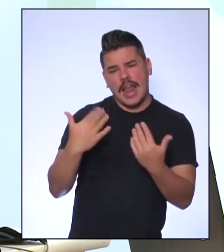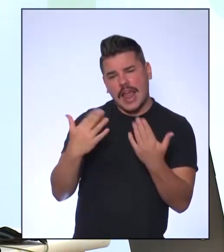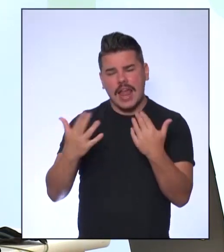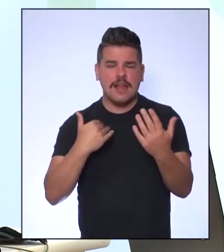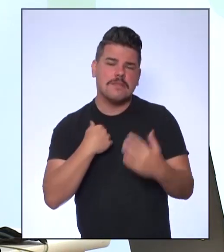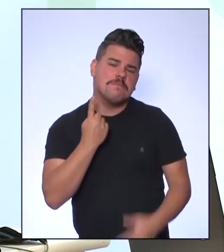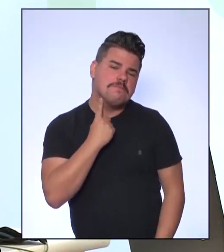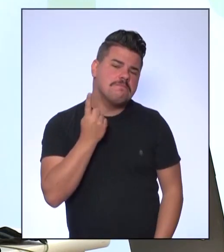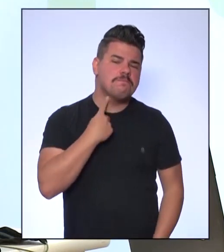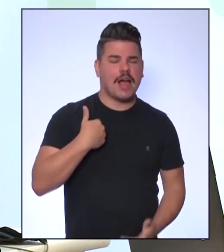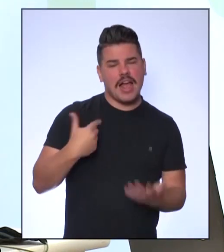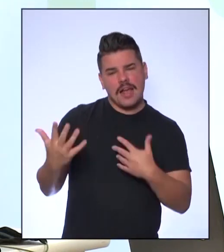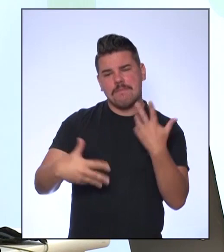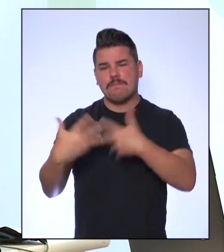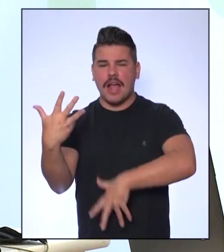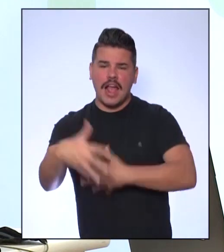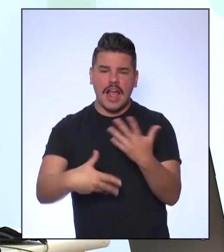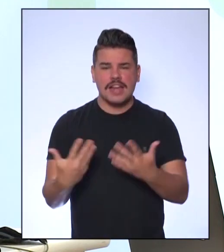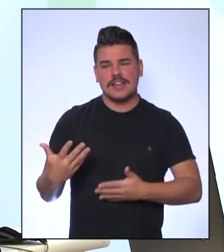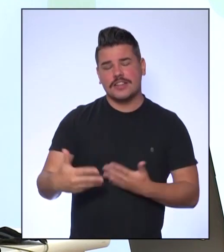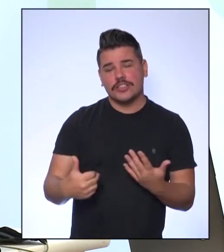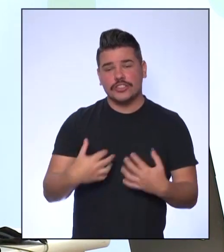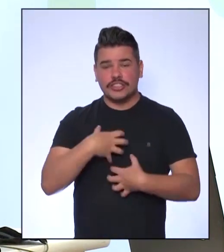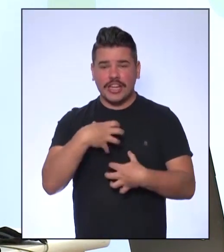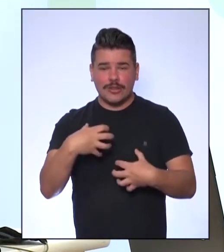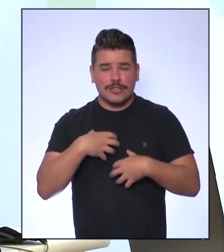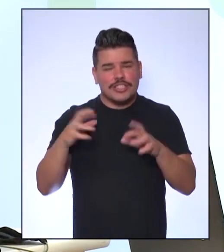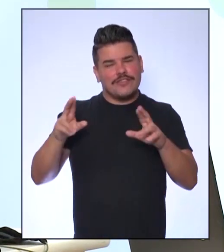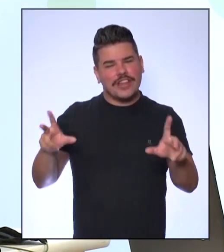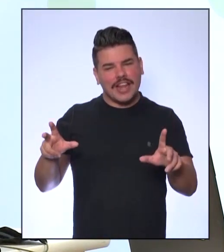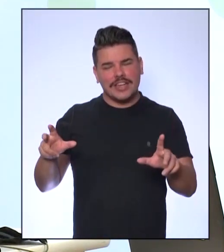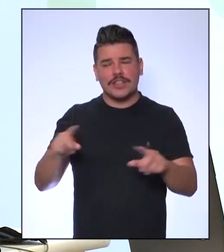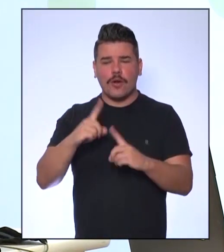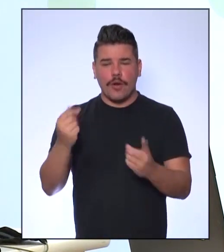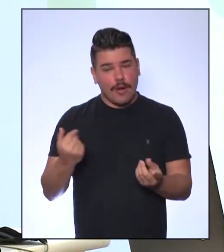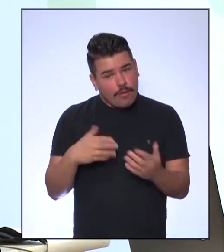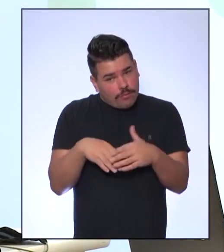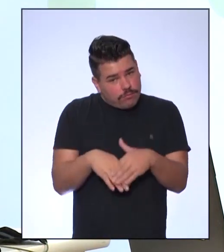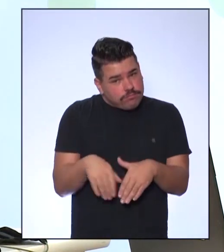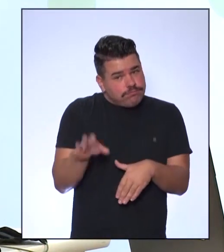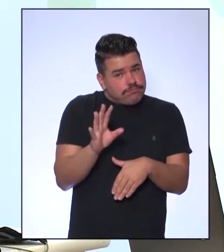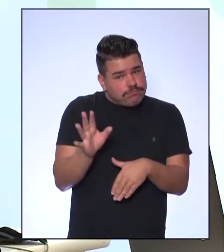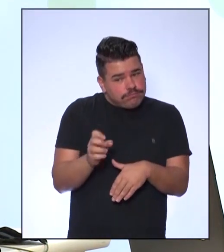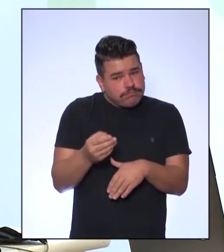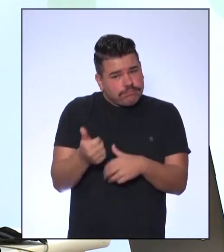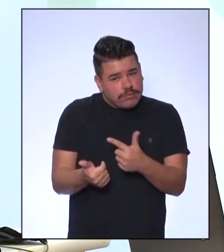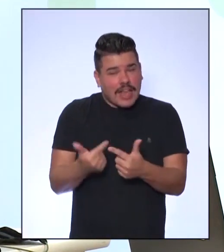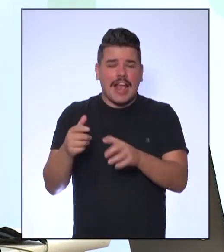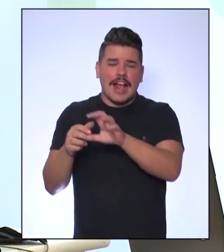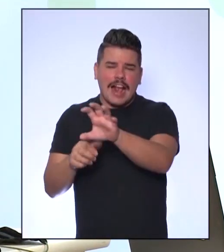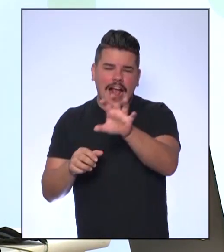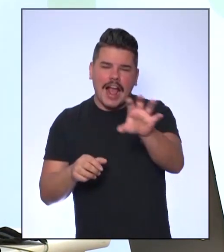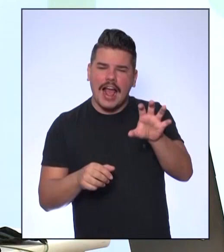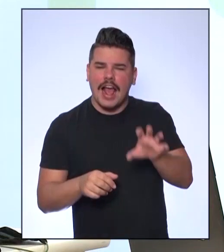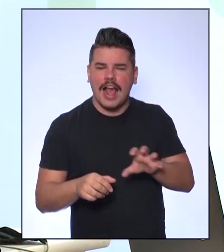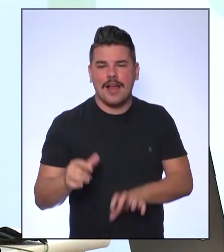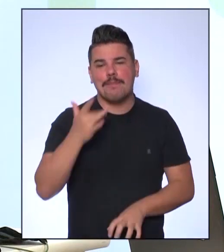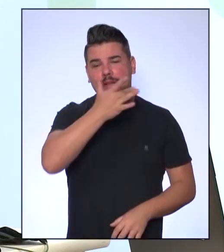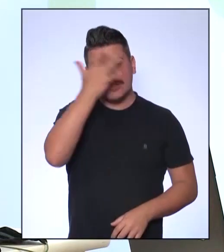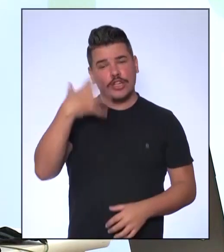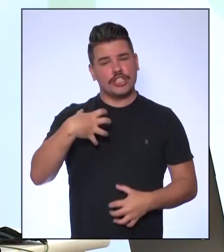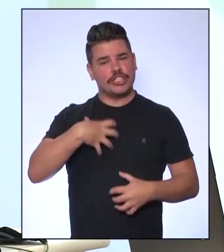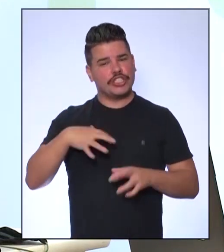colocando, dependendo do seu contexto, de uma forma particular, né? E a gente vai agora apresentar para vocês